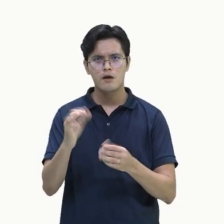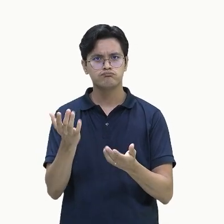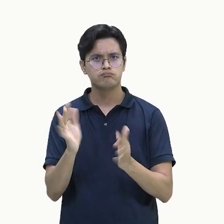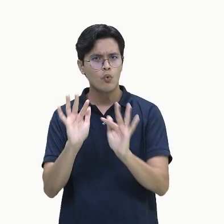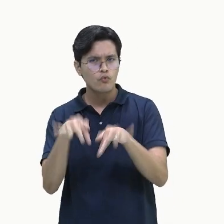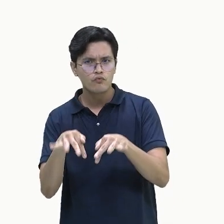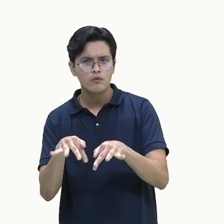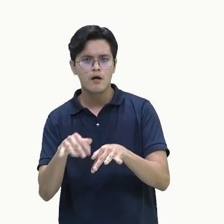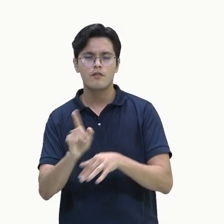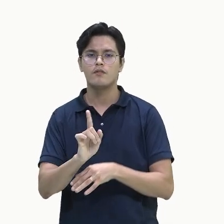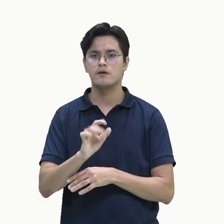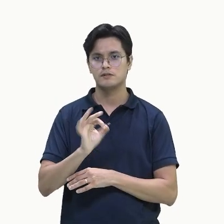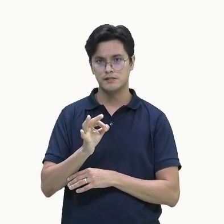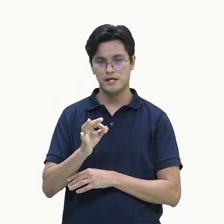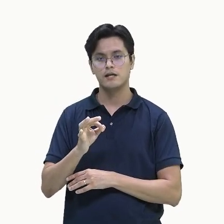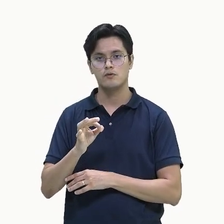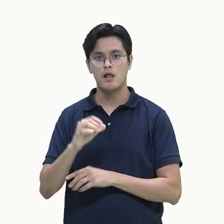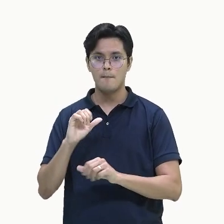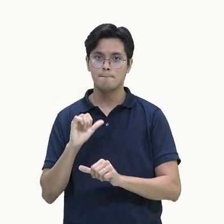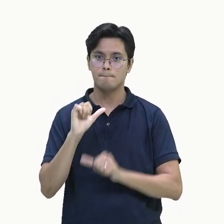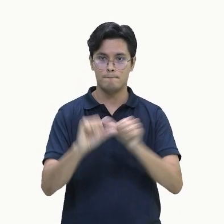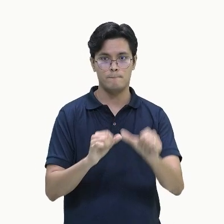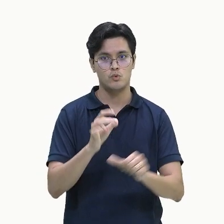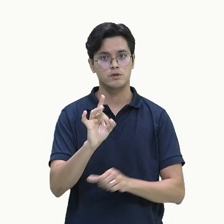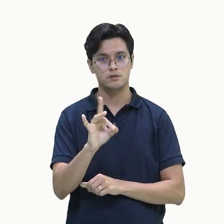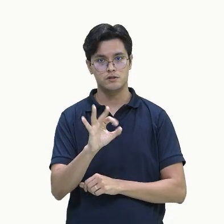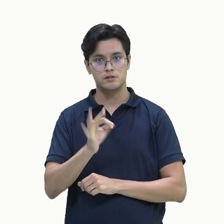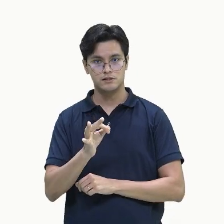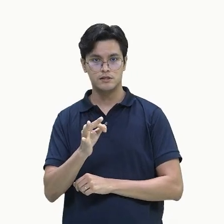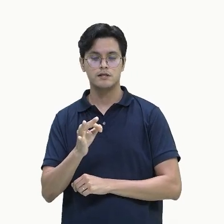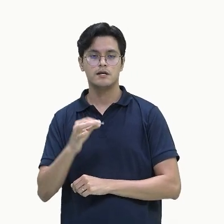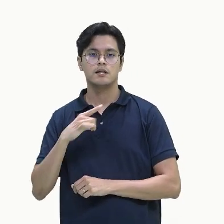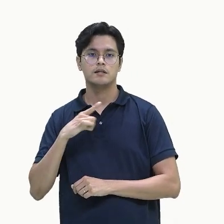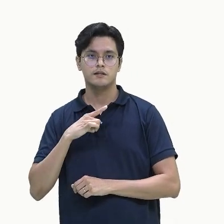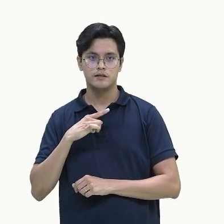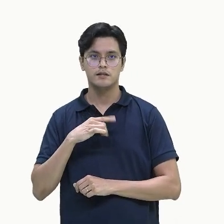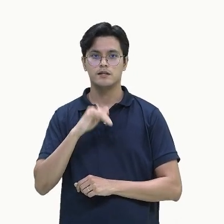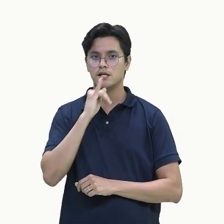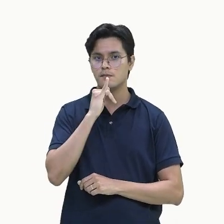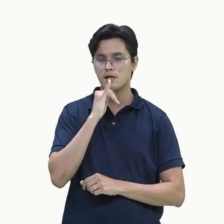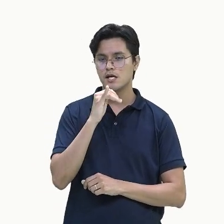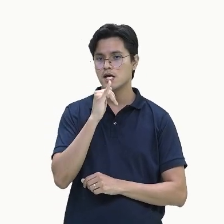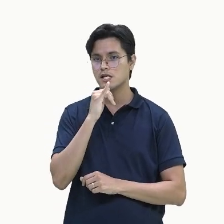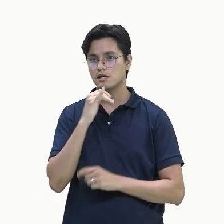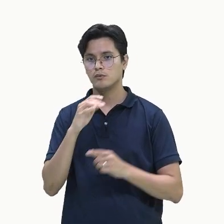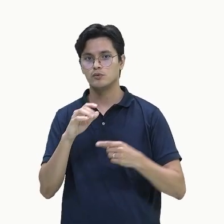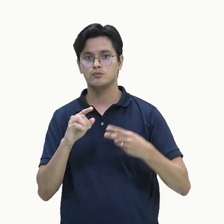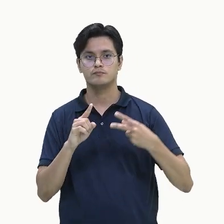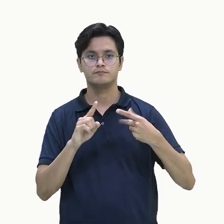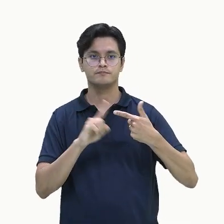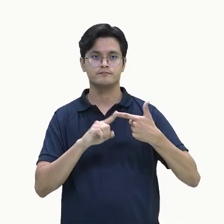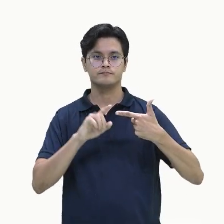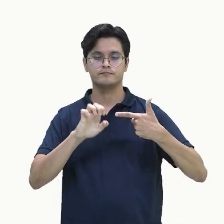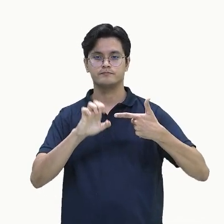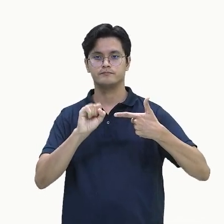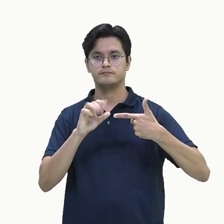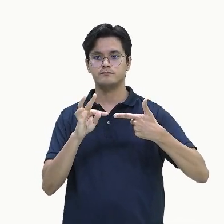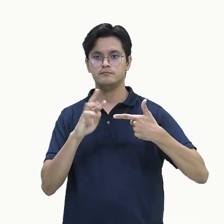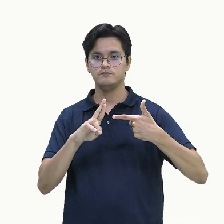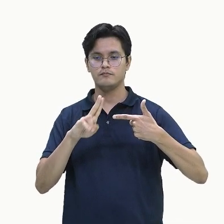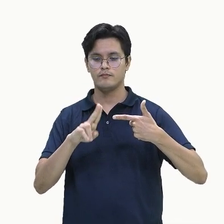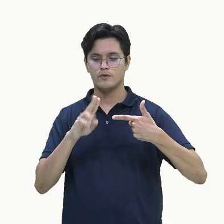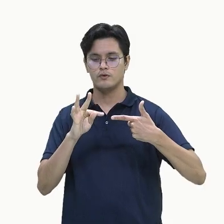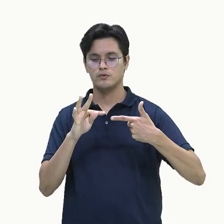Estruturais, nós temos o colágeno, tá? E a queratina que nós já falamos, que elas vão estar presentes nas unhas, elas